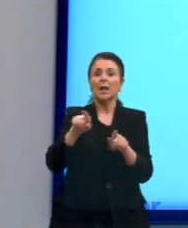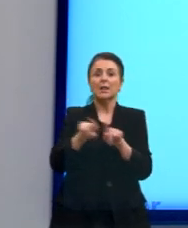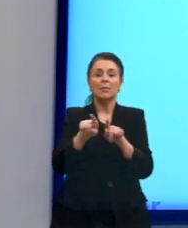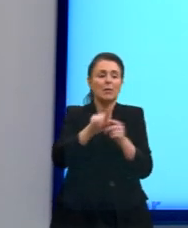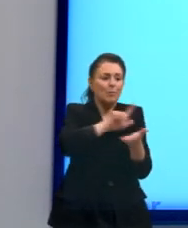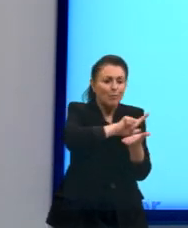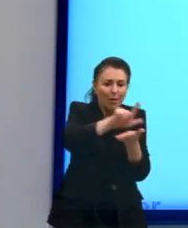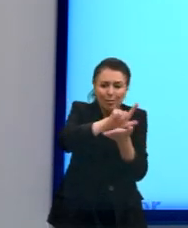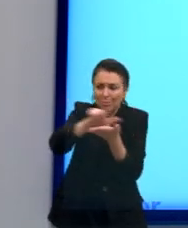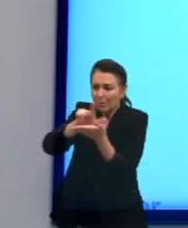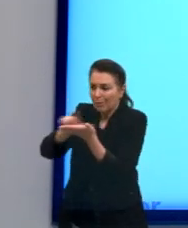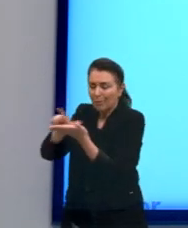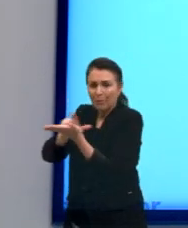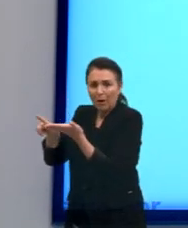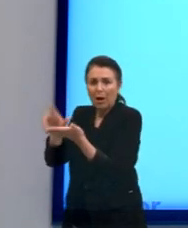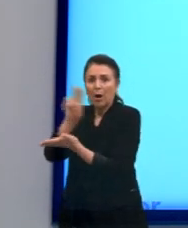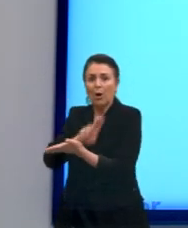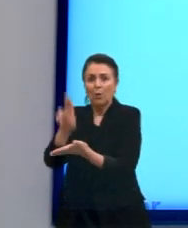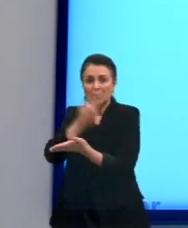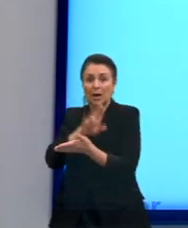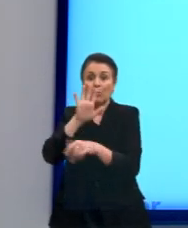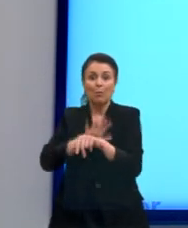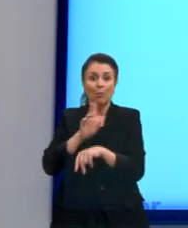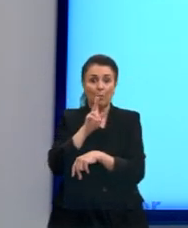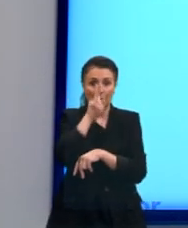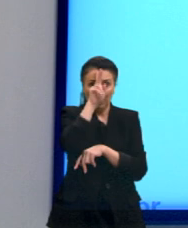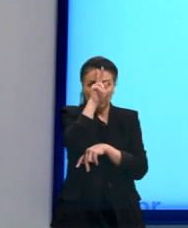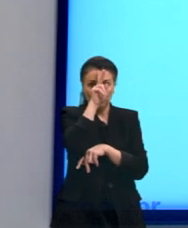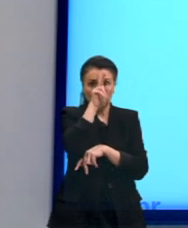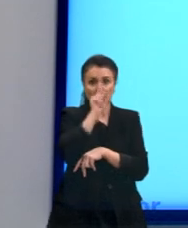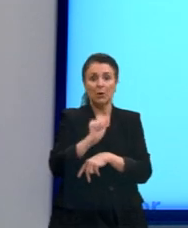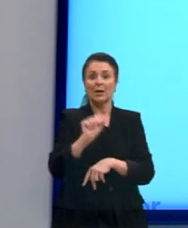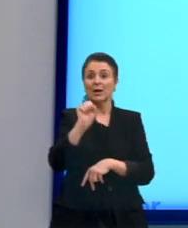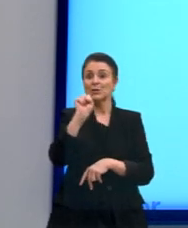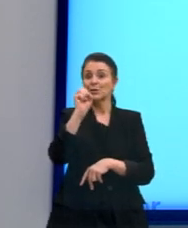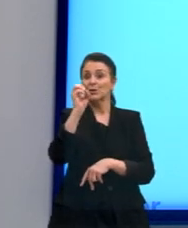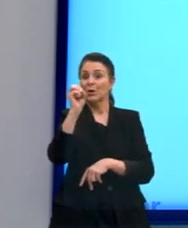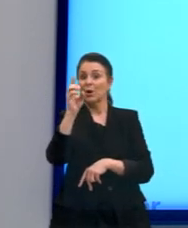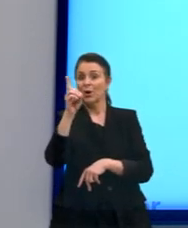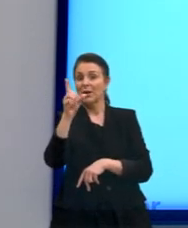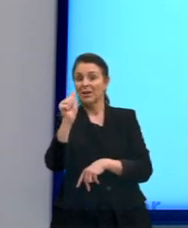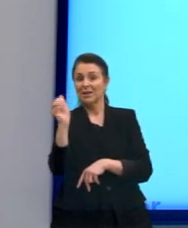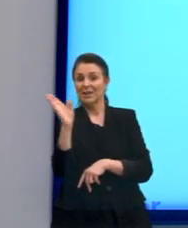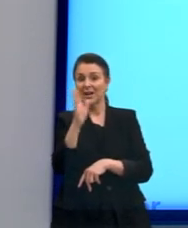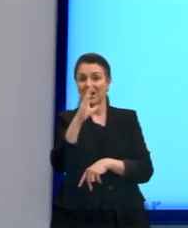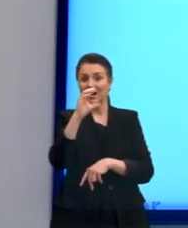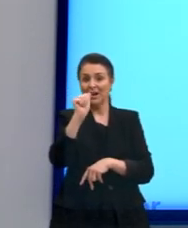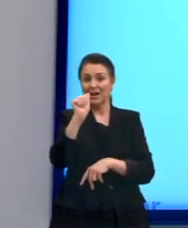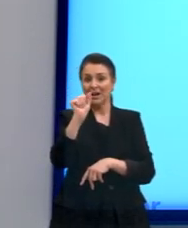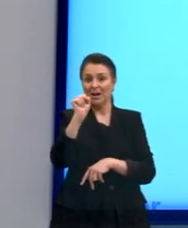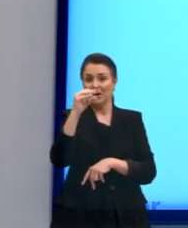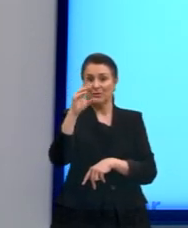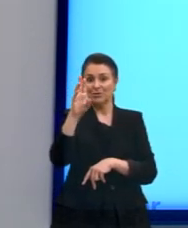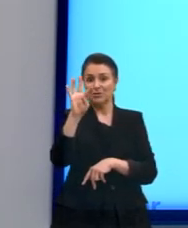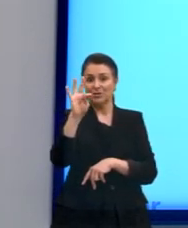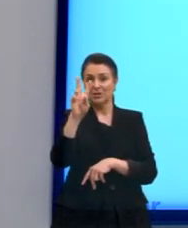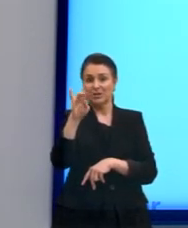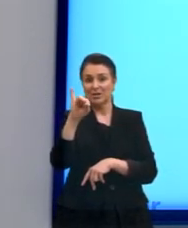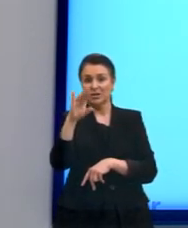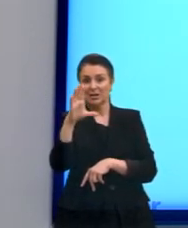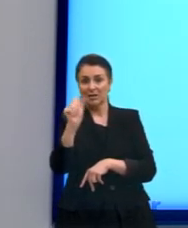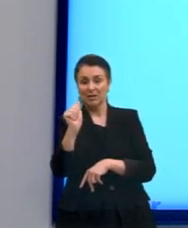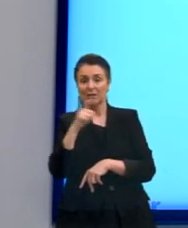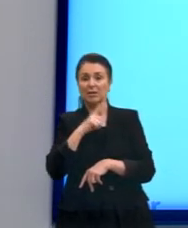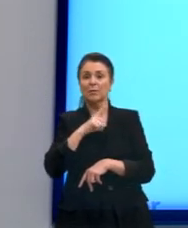incrustações é utilizado uma base forte como a soda cáustica E também temos o exemplo do